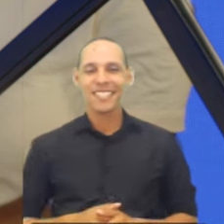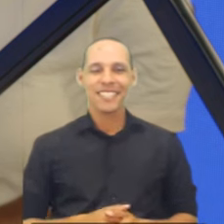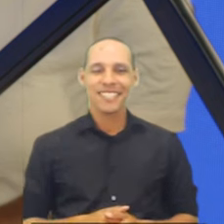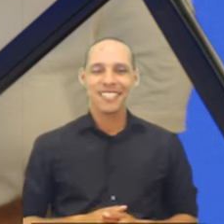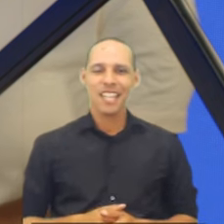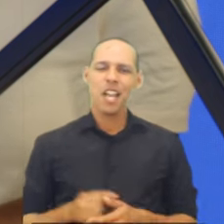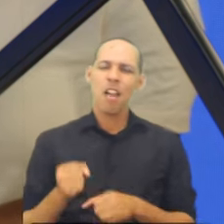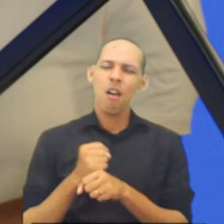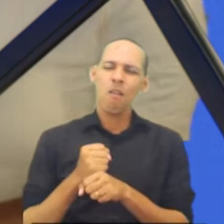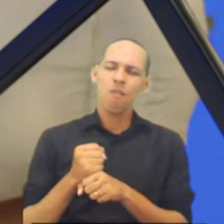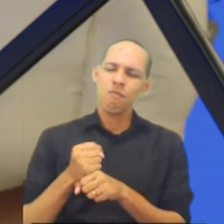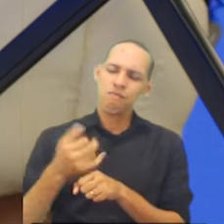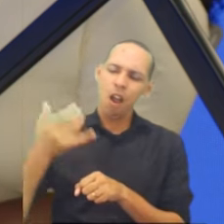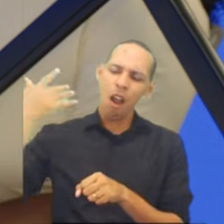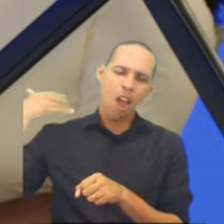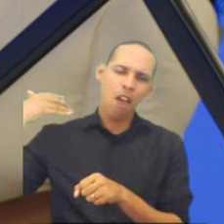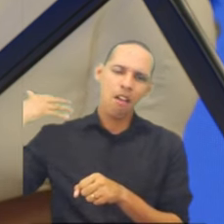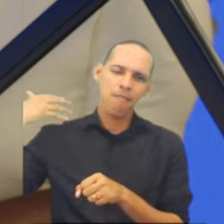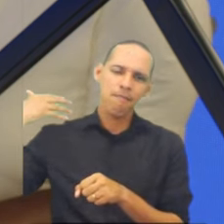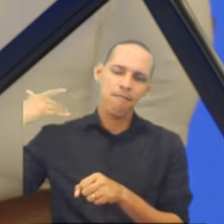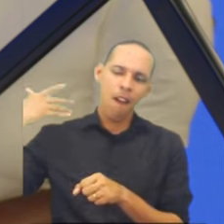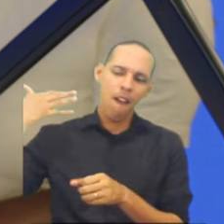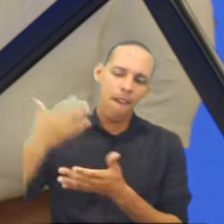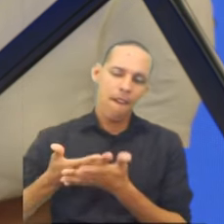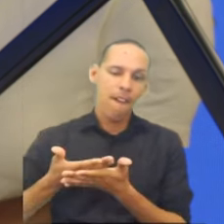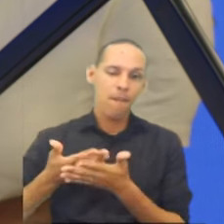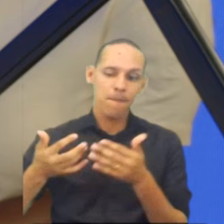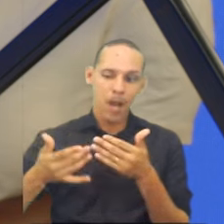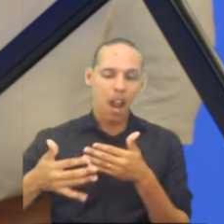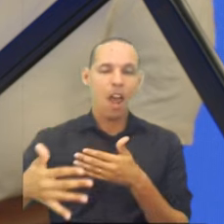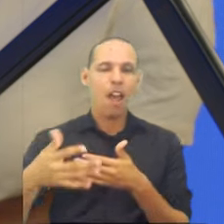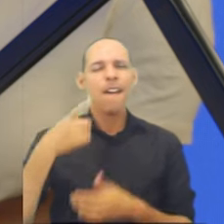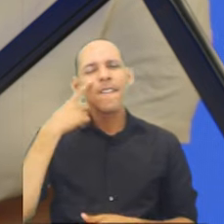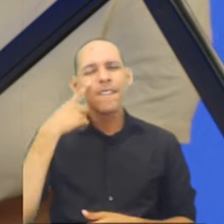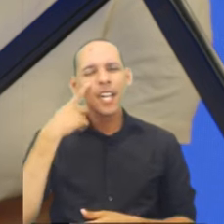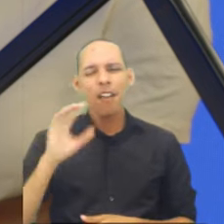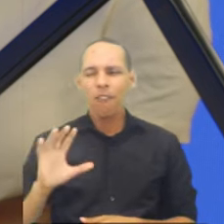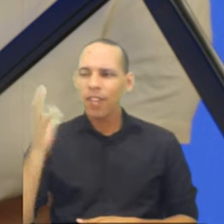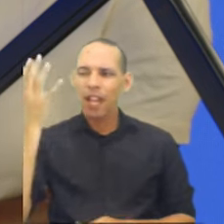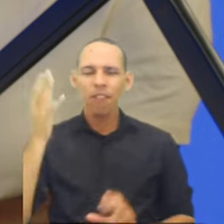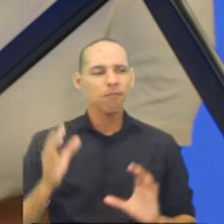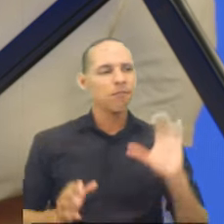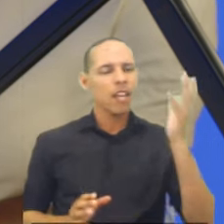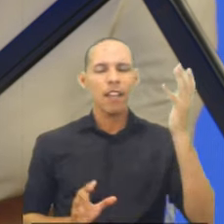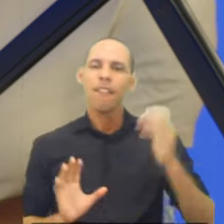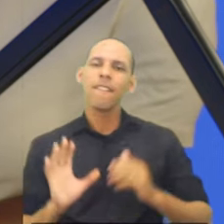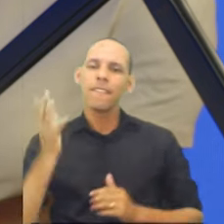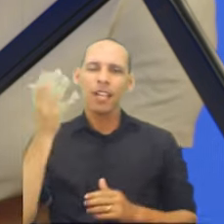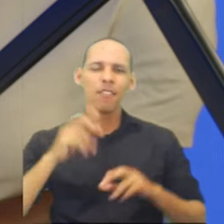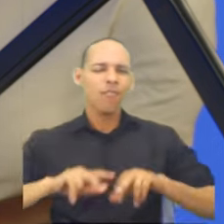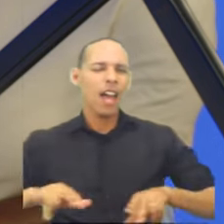Almir ao longo dos últimos anos a gente observa que tem uma série de eventos e de outras iniciativas que foram